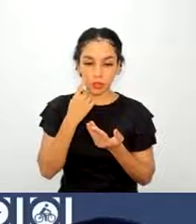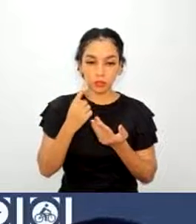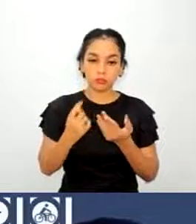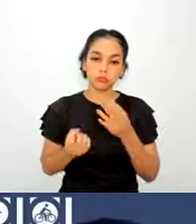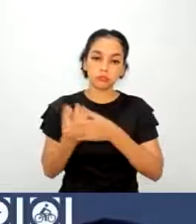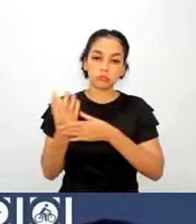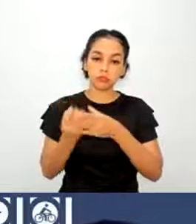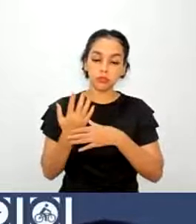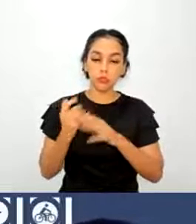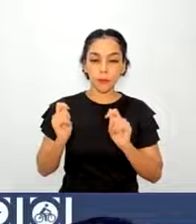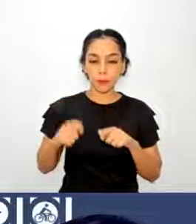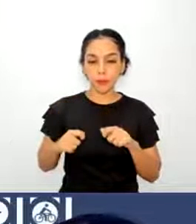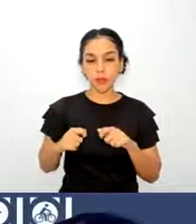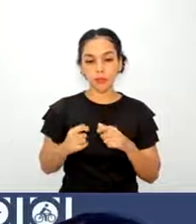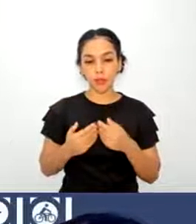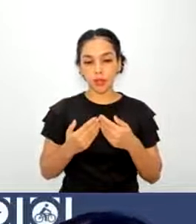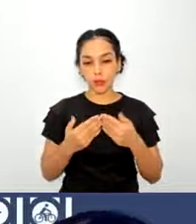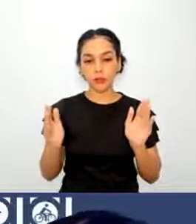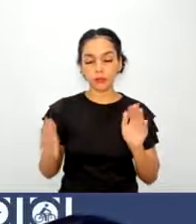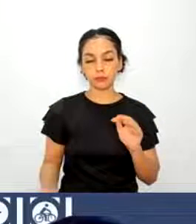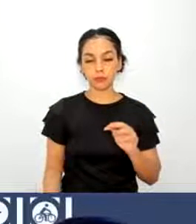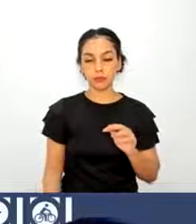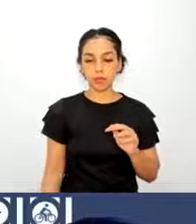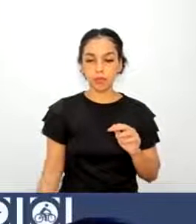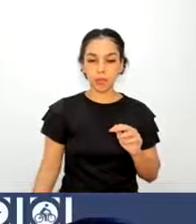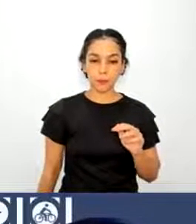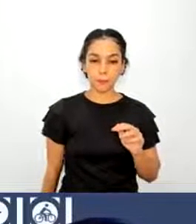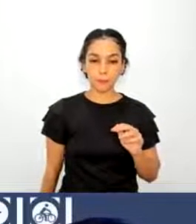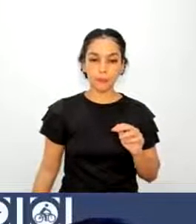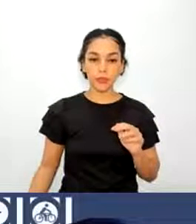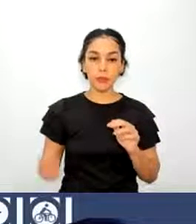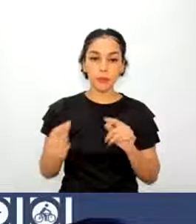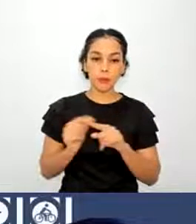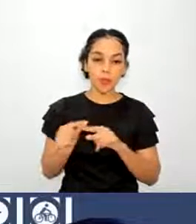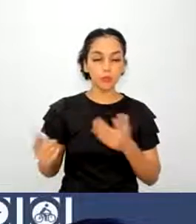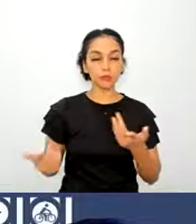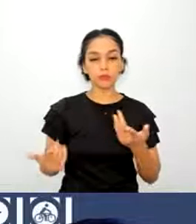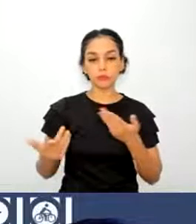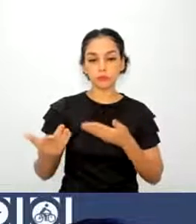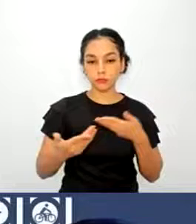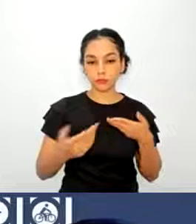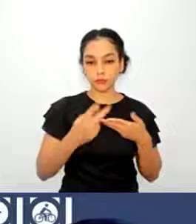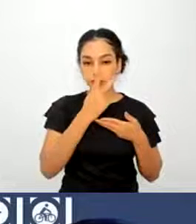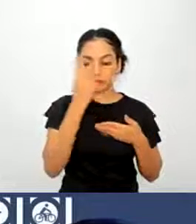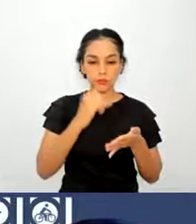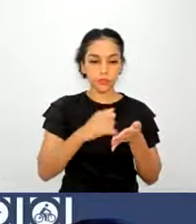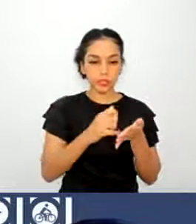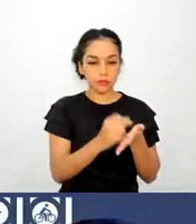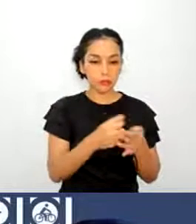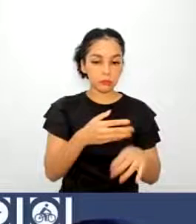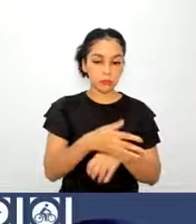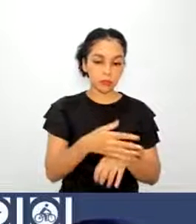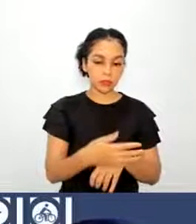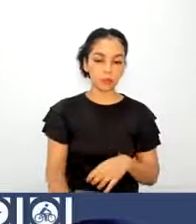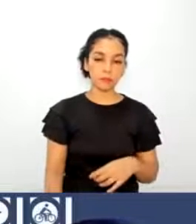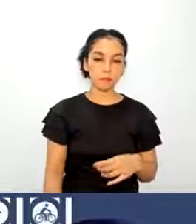você possa abrir para aquele bairro, chamar as pessoas a se inscreverem, a participar, assim, sei lá, chamada